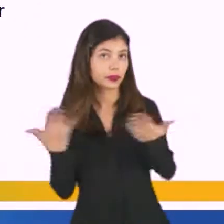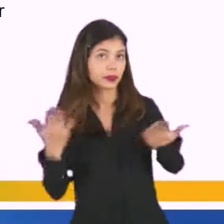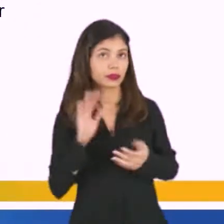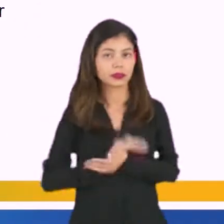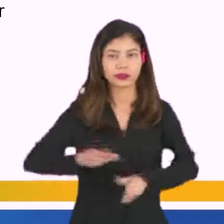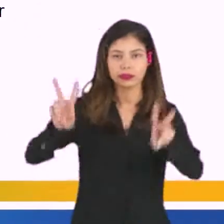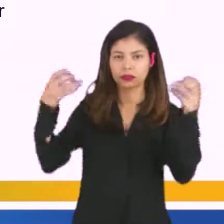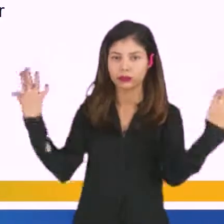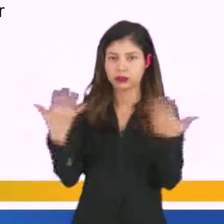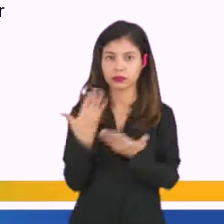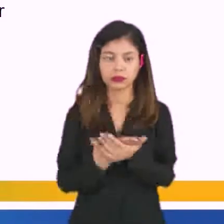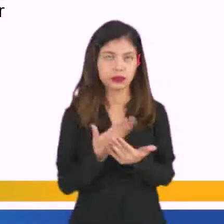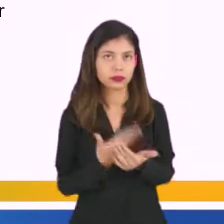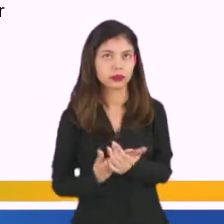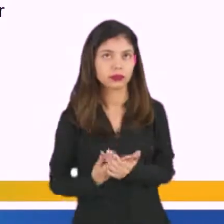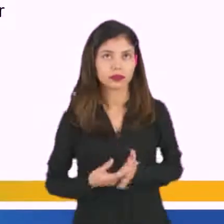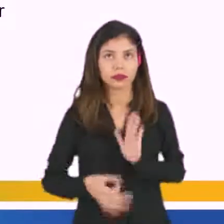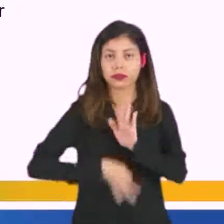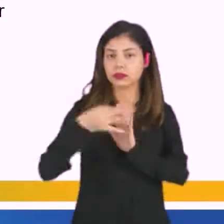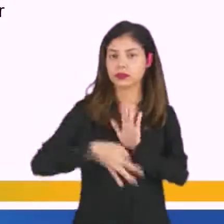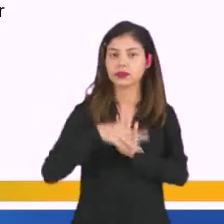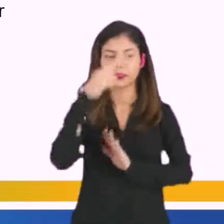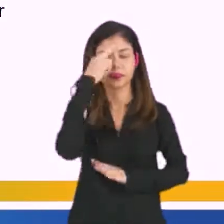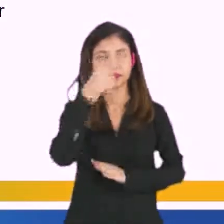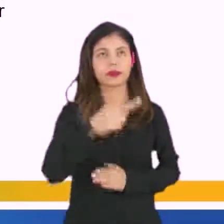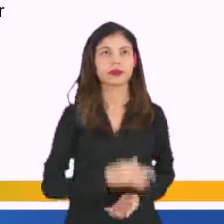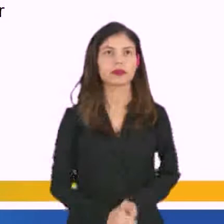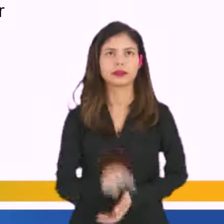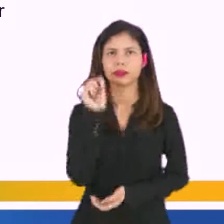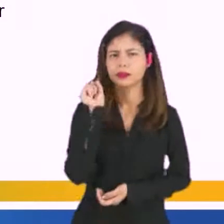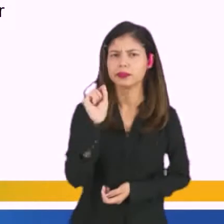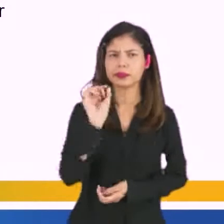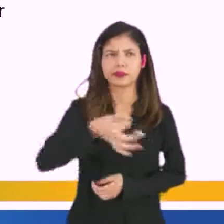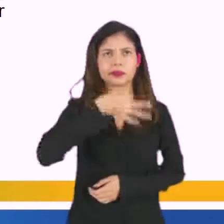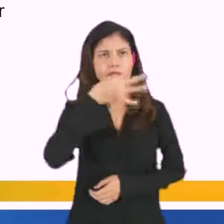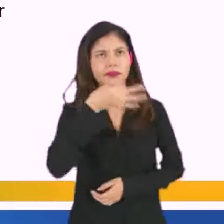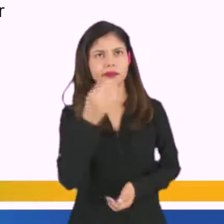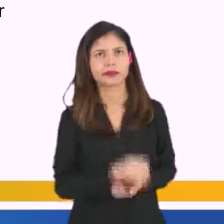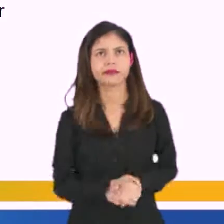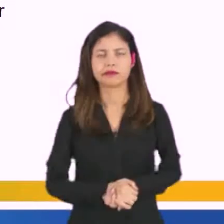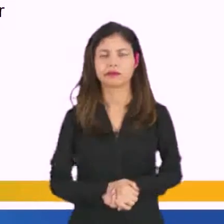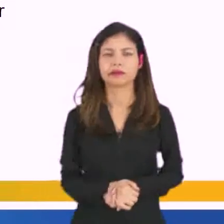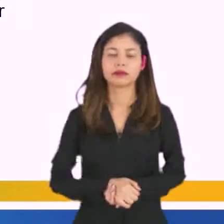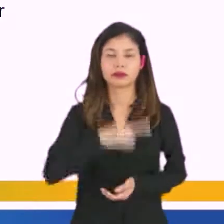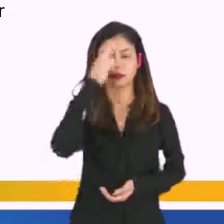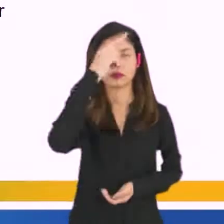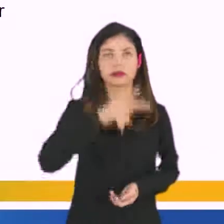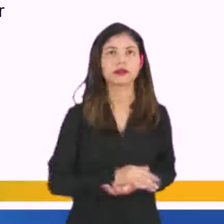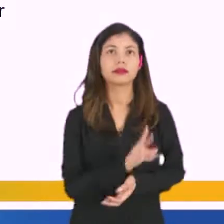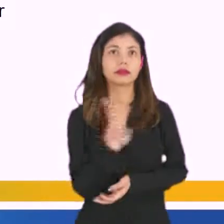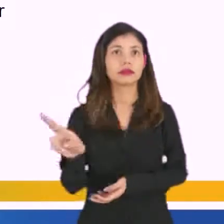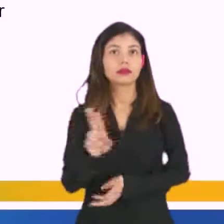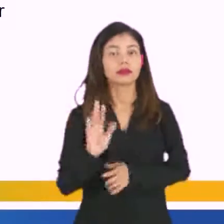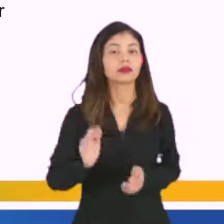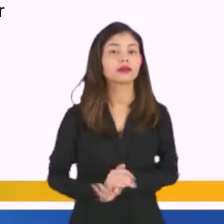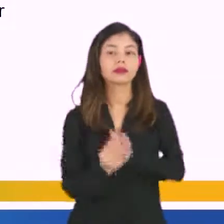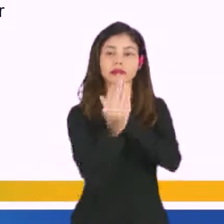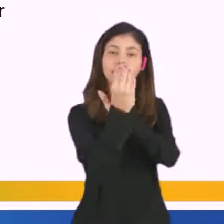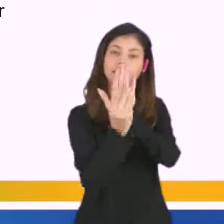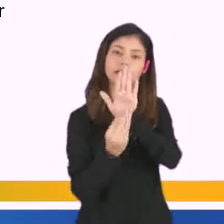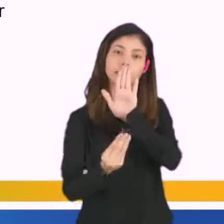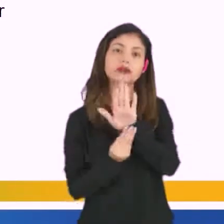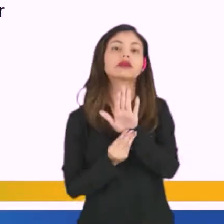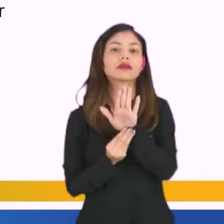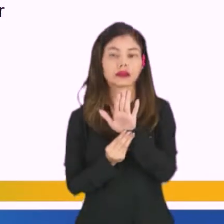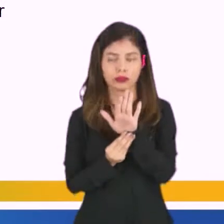ao tema da aula de hoje, argumento de autoridade. O que é o argumento de autoridade? Argumento de autoridade é